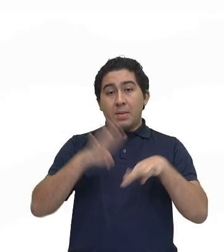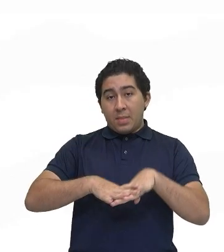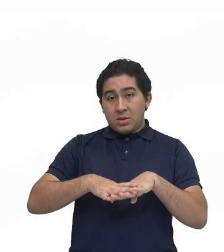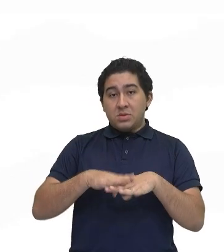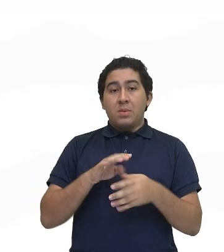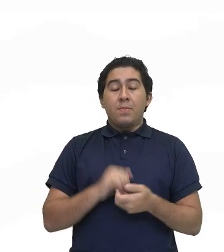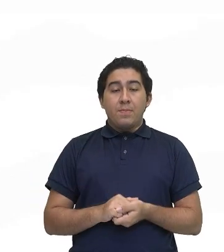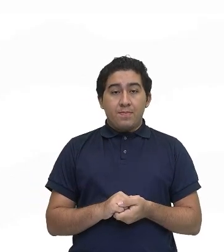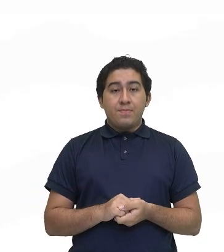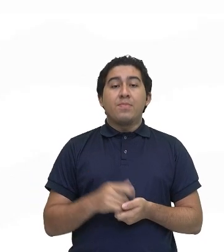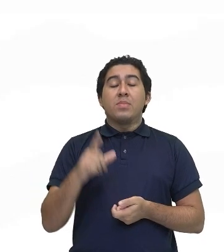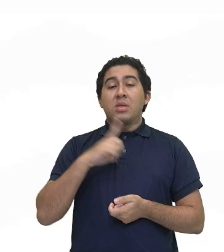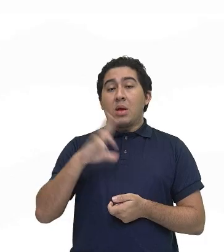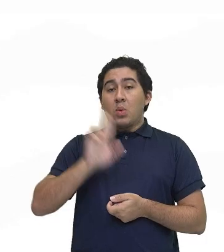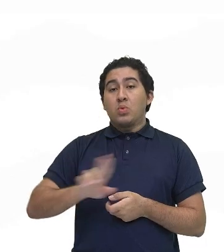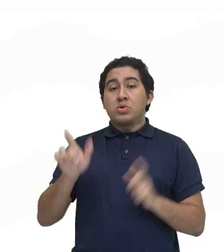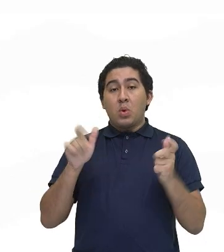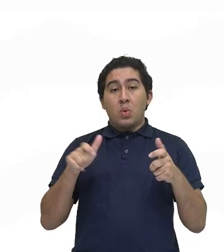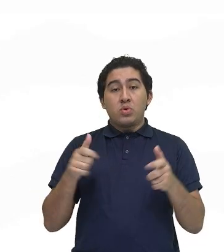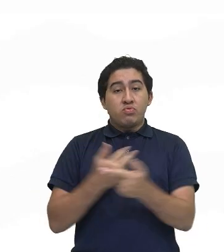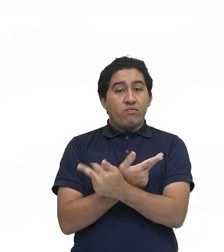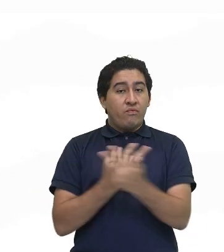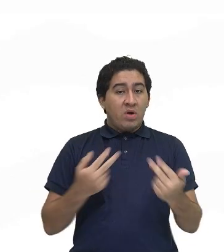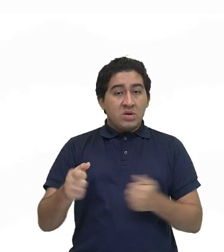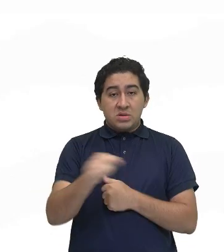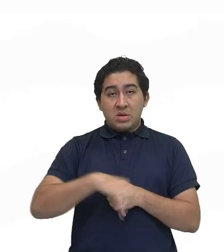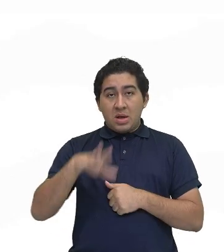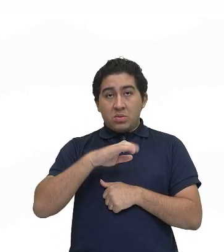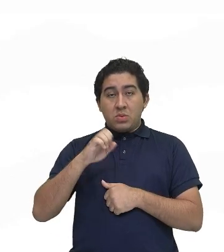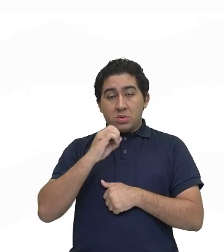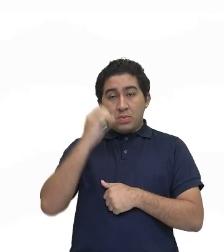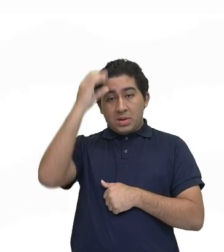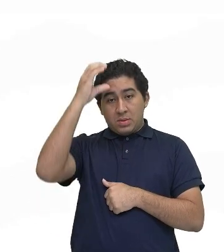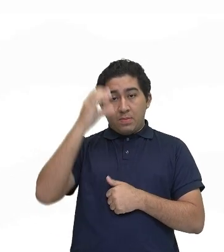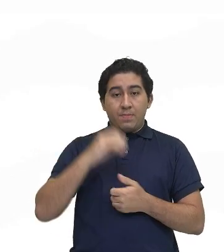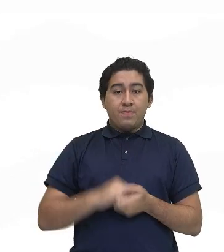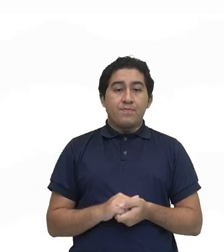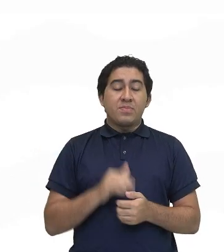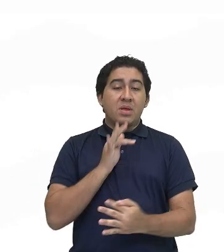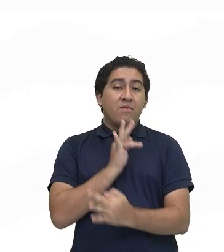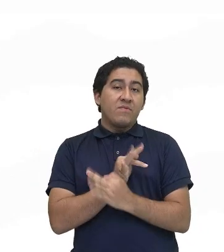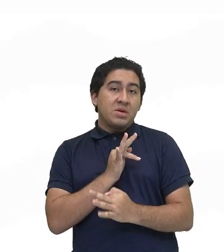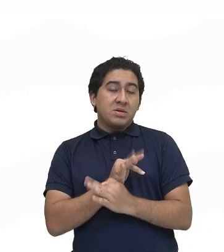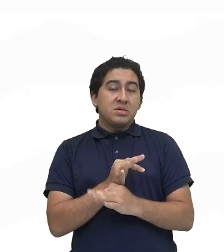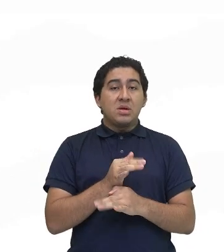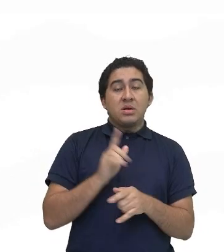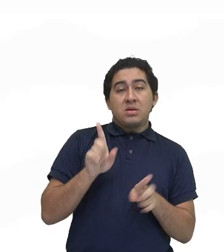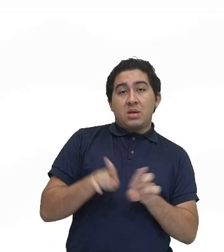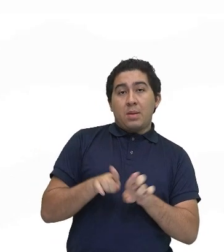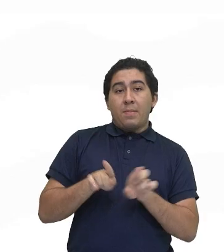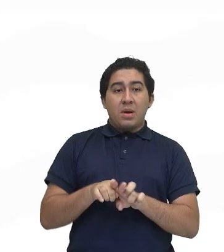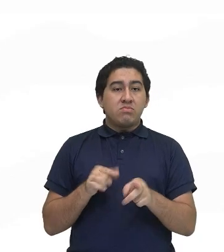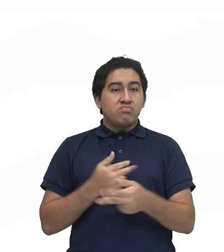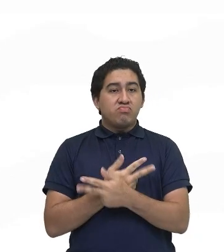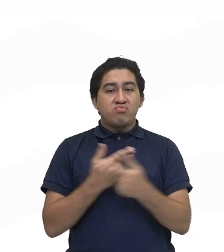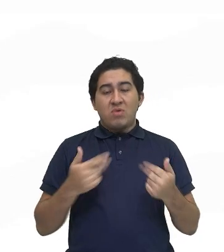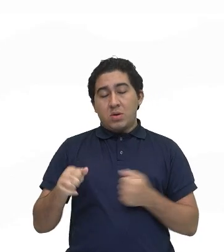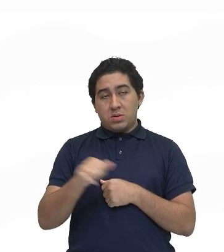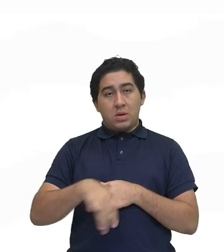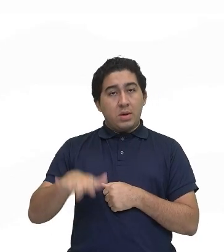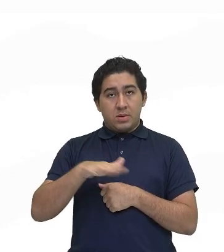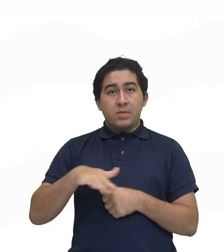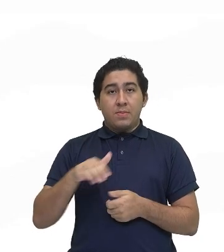matemático, amplamente utilizado em várias áreas do conhecimento, na física, na estatística, na engenharia,